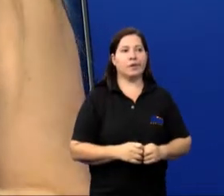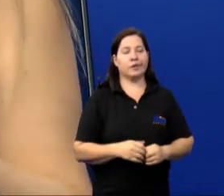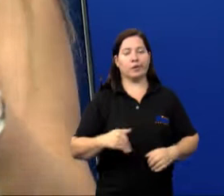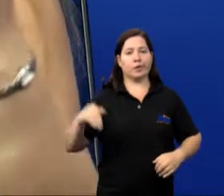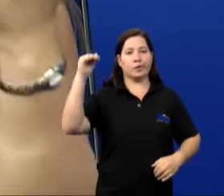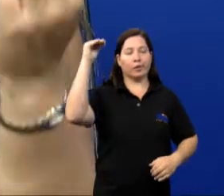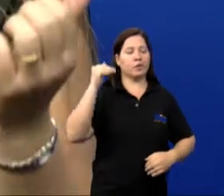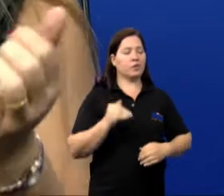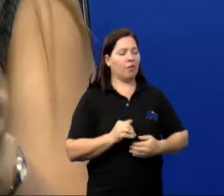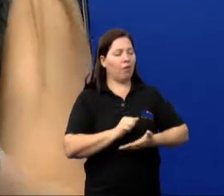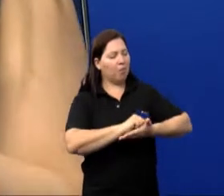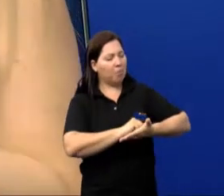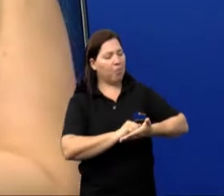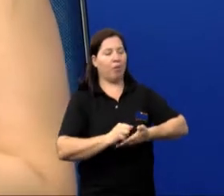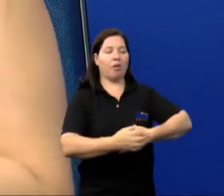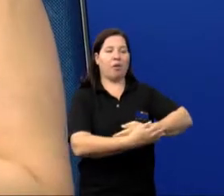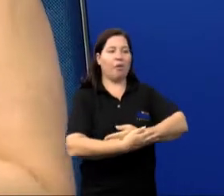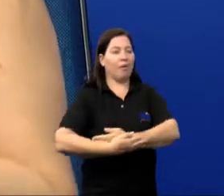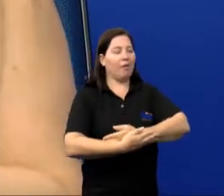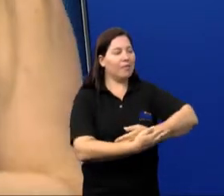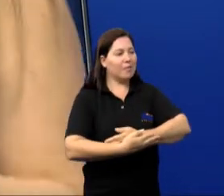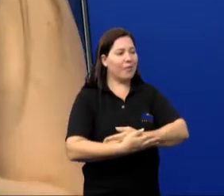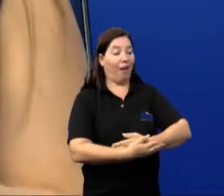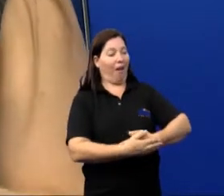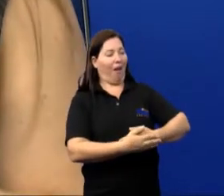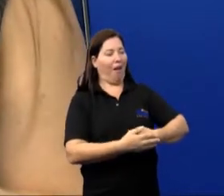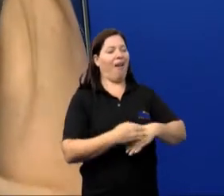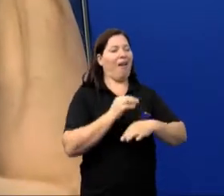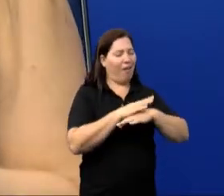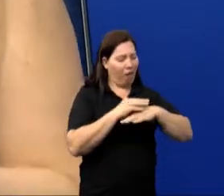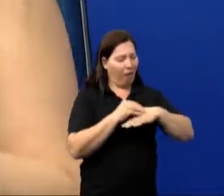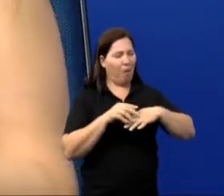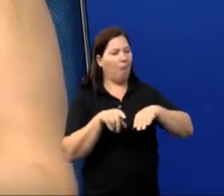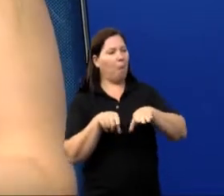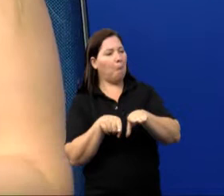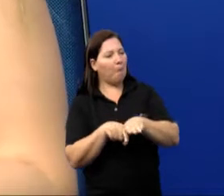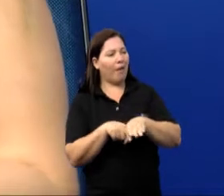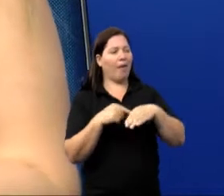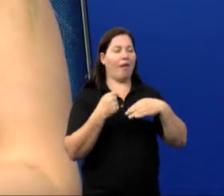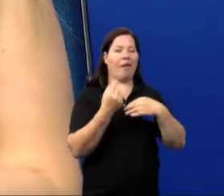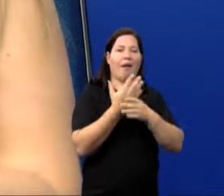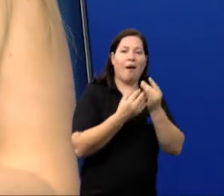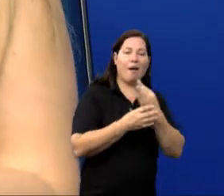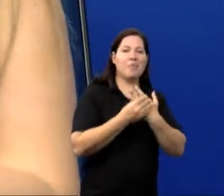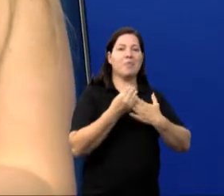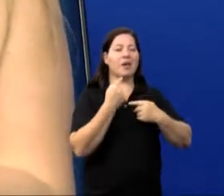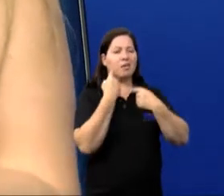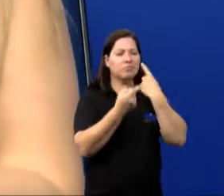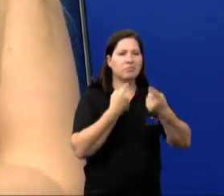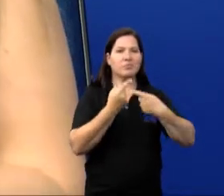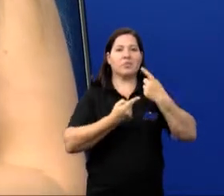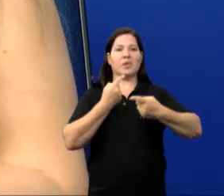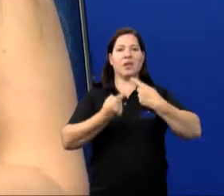bebê. Eu estou dando banho na sua cabeça, agora eu vou lavar o seu pé, né? Eu vou levar a sua mão. E esse processo ele vai dar uma origem a